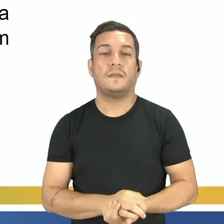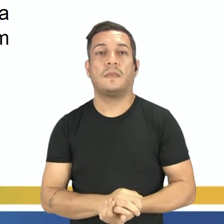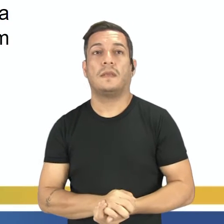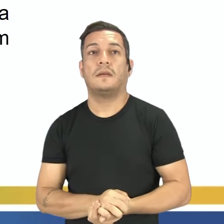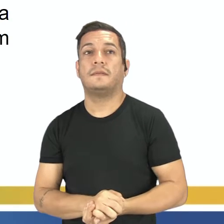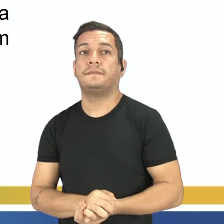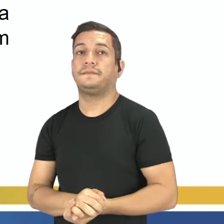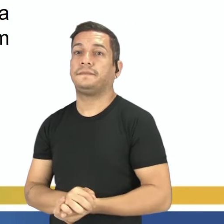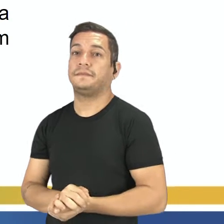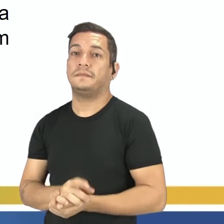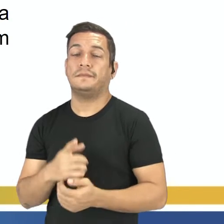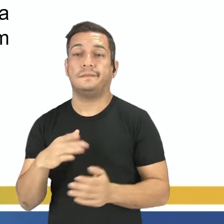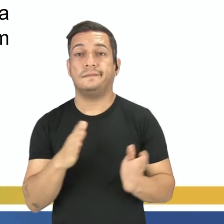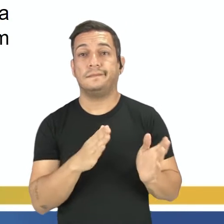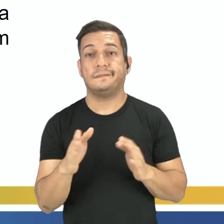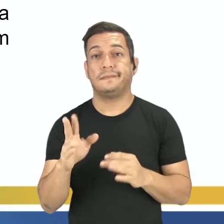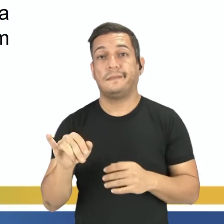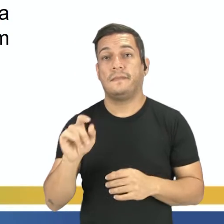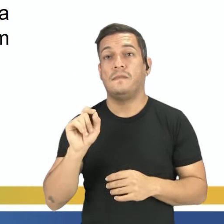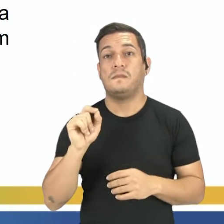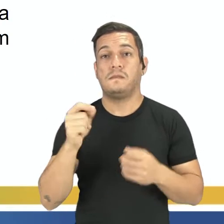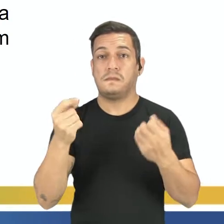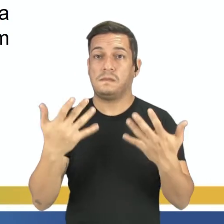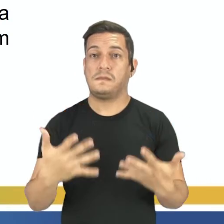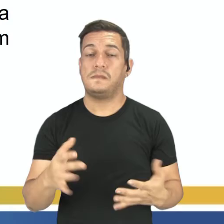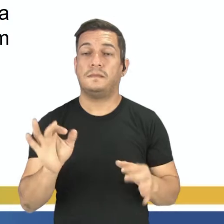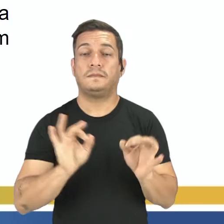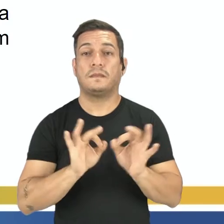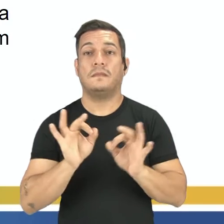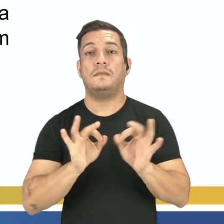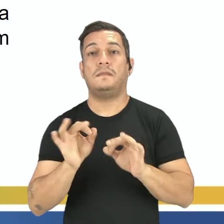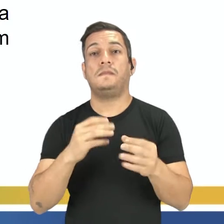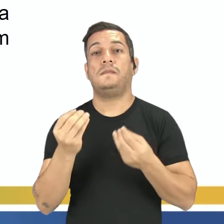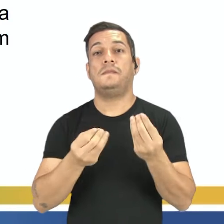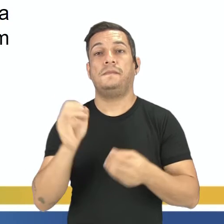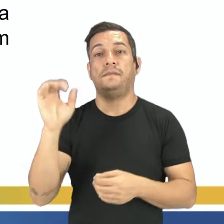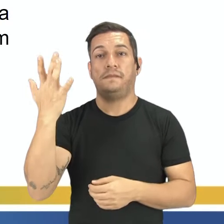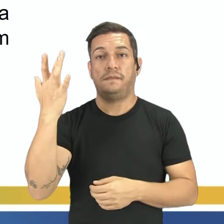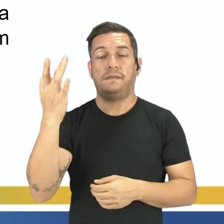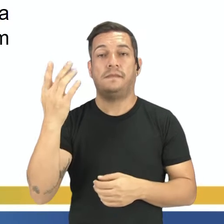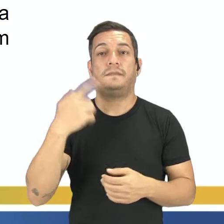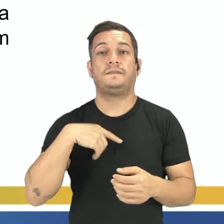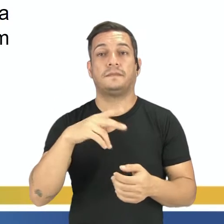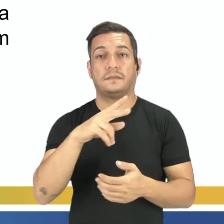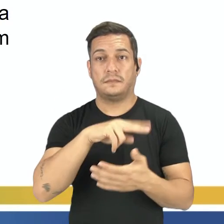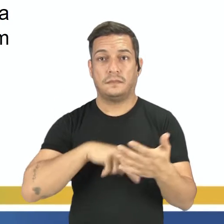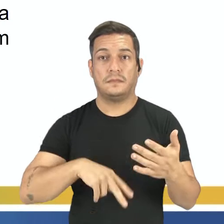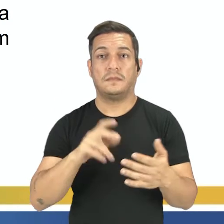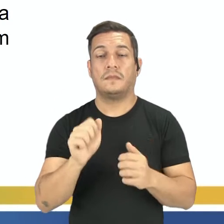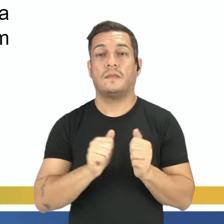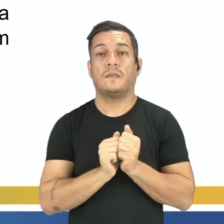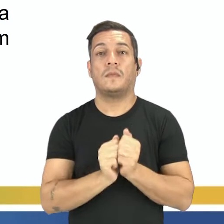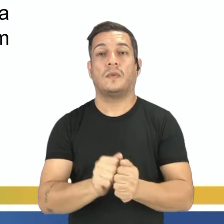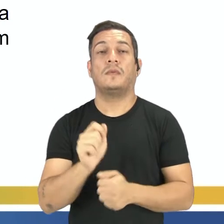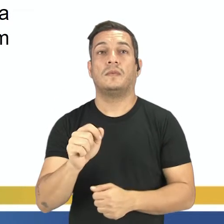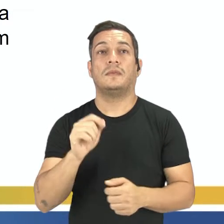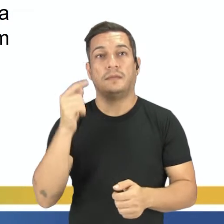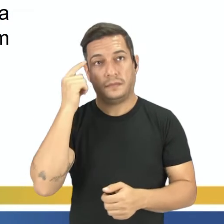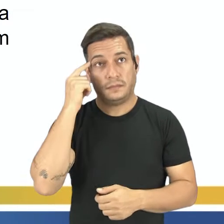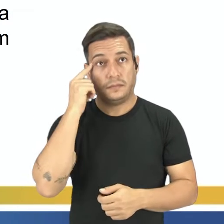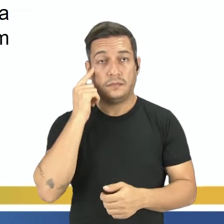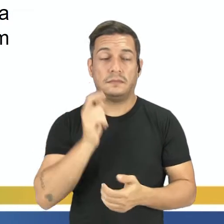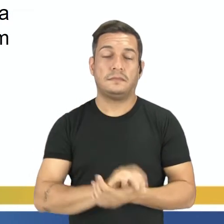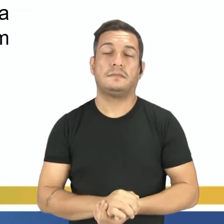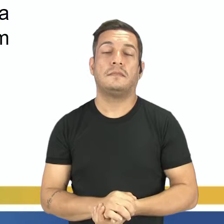você vai, exatamente nesse processo que você vai definir a ordem, como que isso vai acontecer, para que o leitor acompanhe o seu raciocínio,